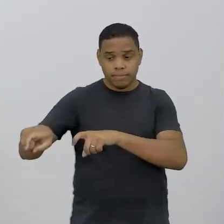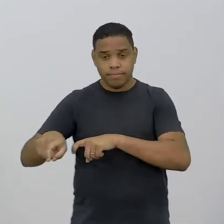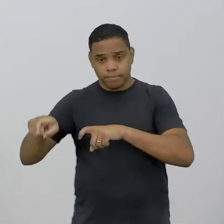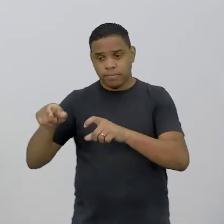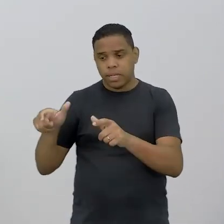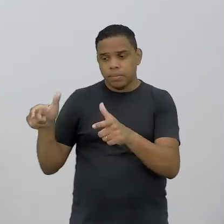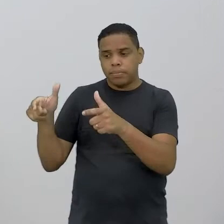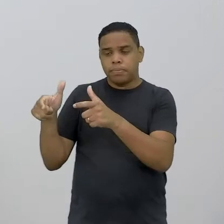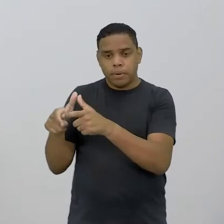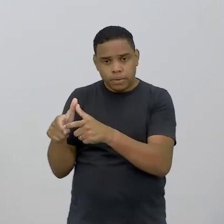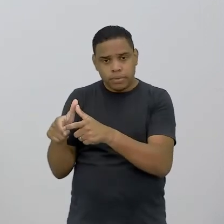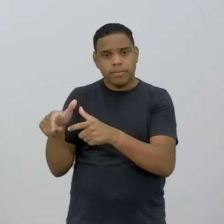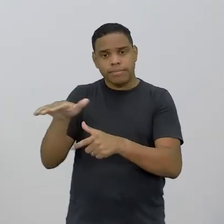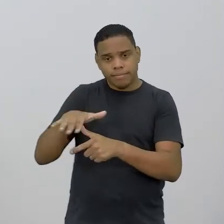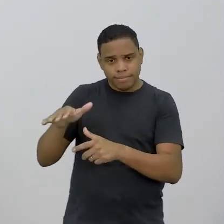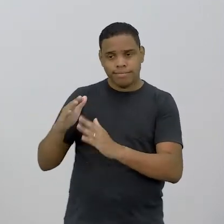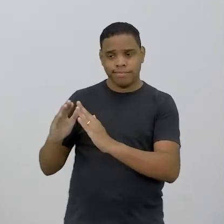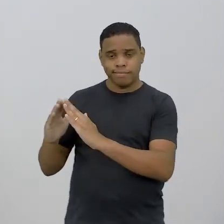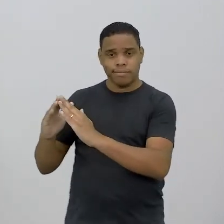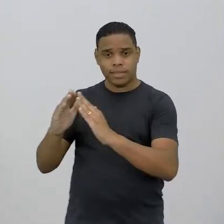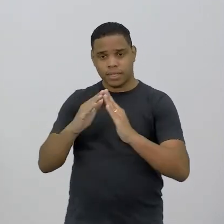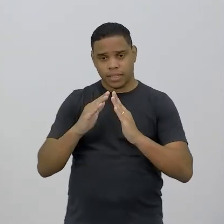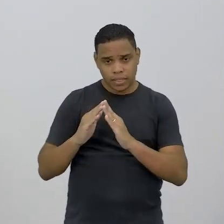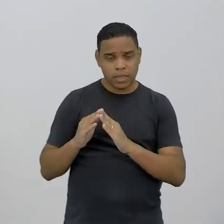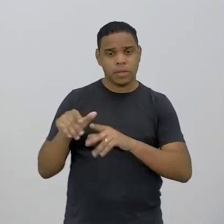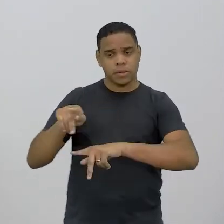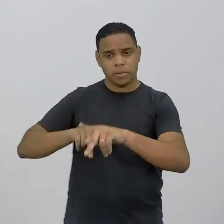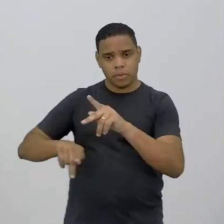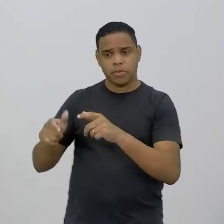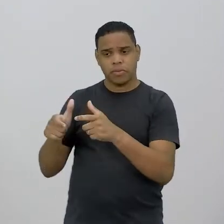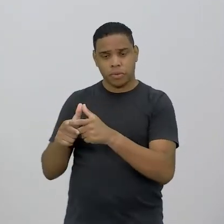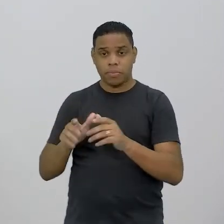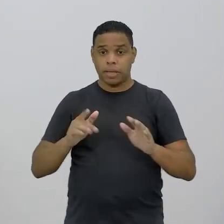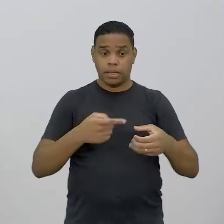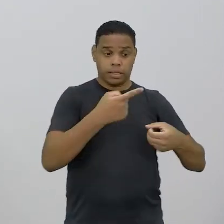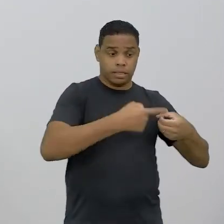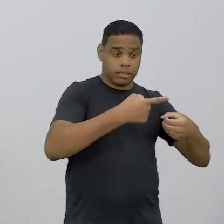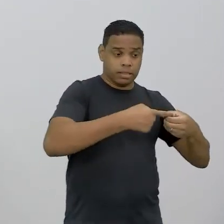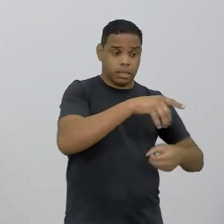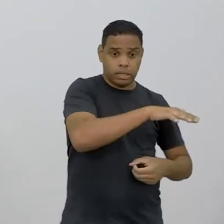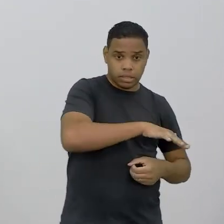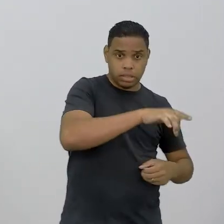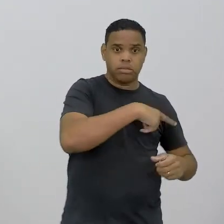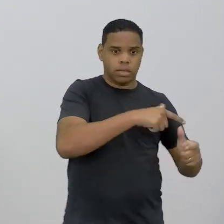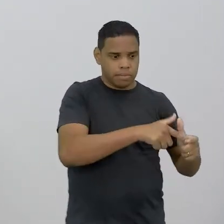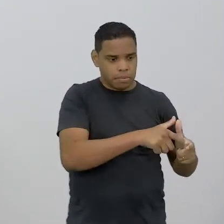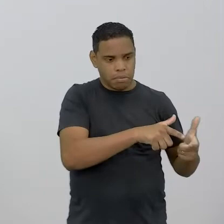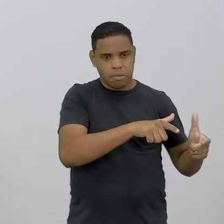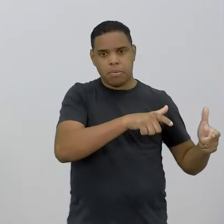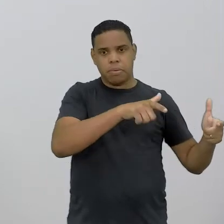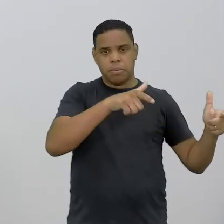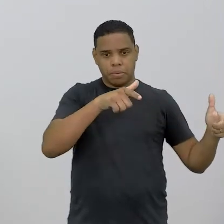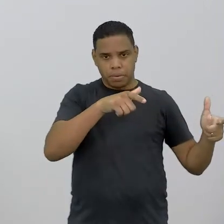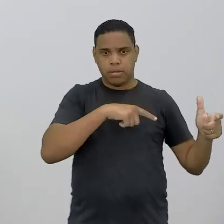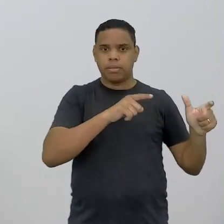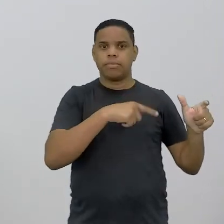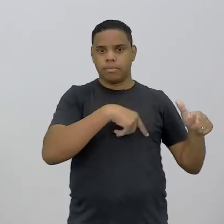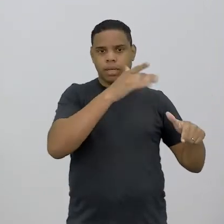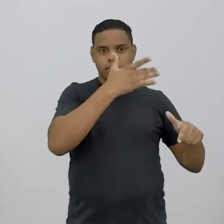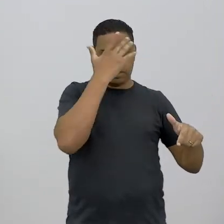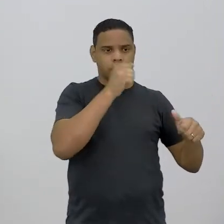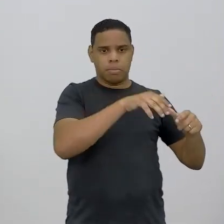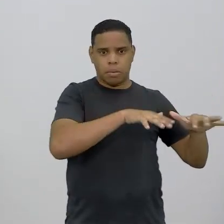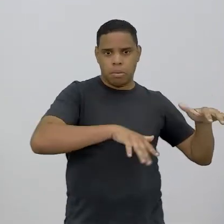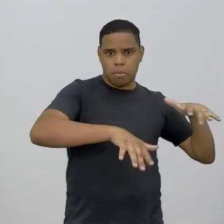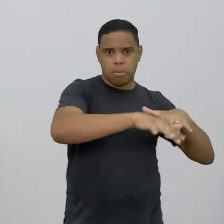menos densificada em termos populacionais e as áreas urbanas elas são muito densas, né? Existe uma concentração muito grande